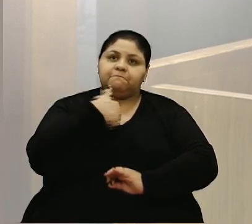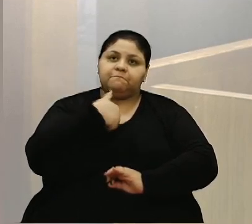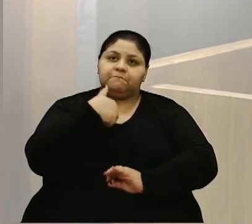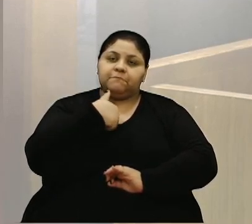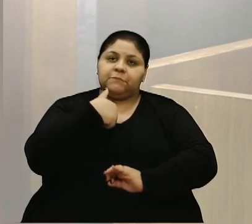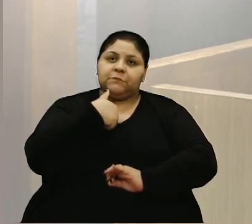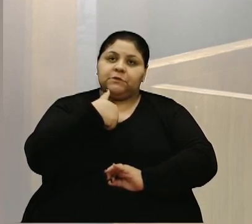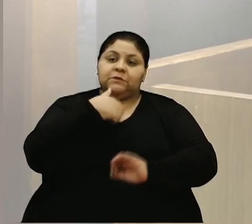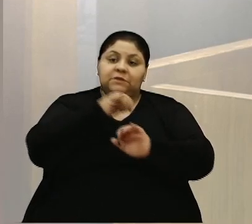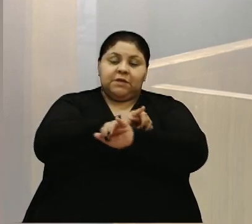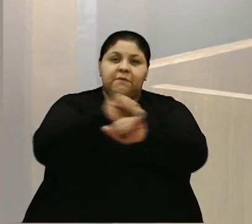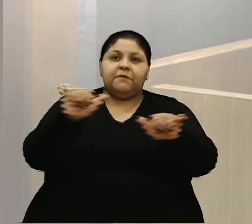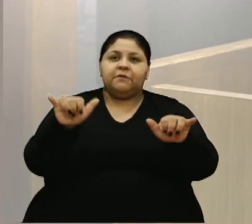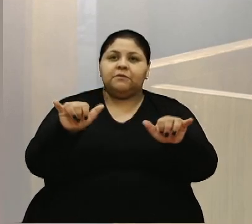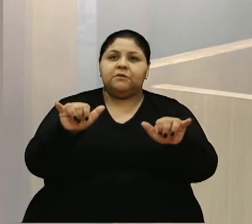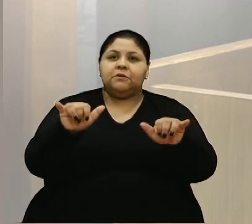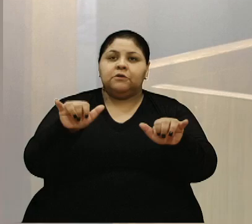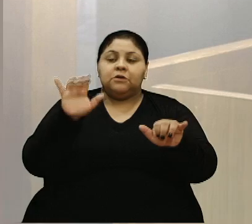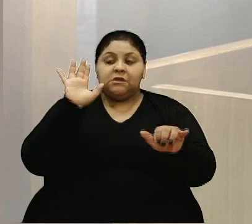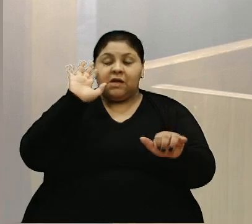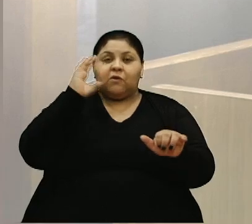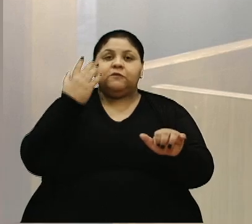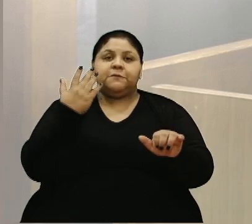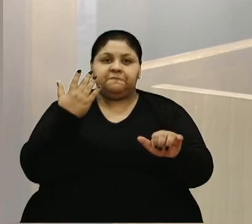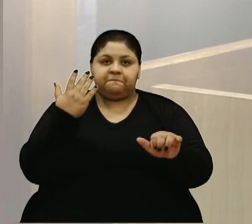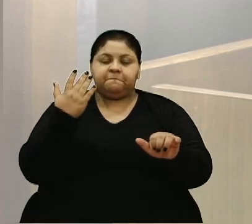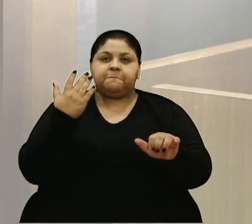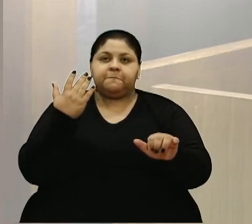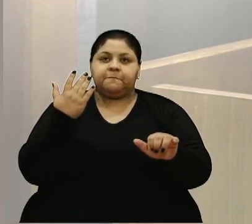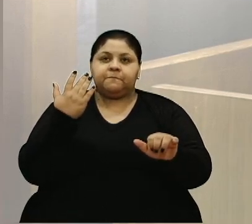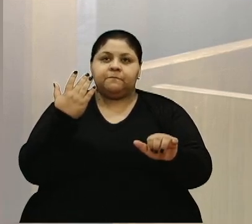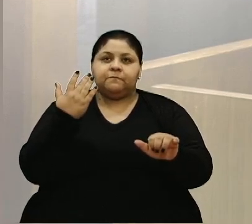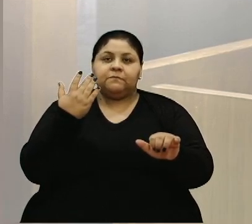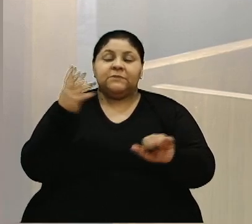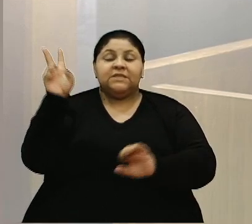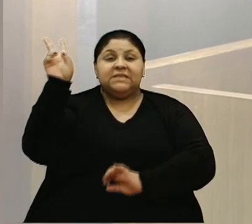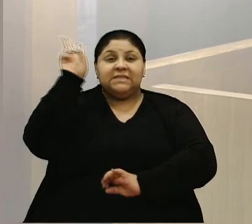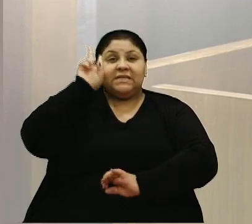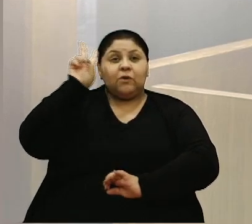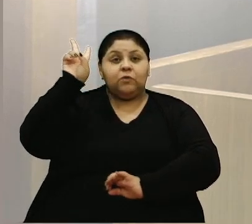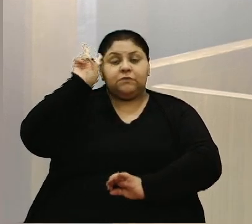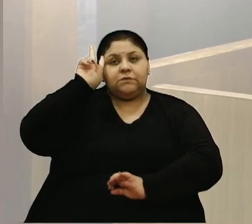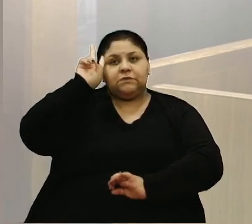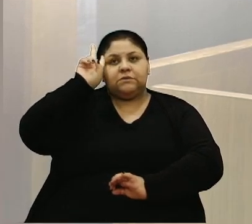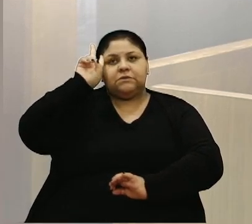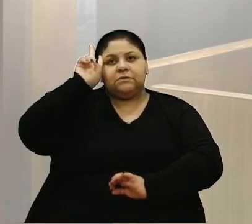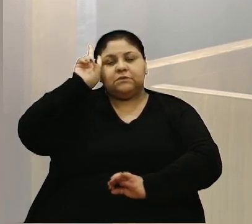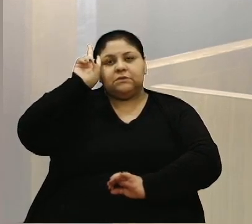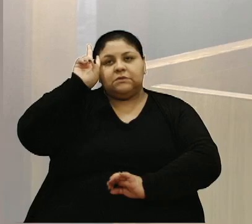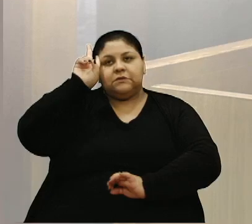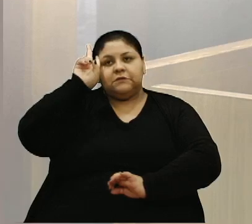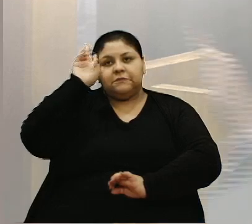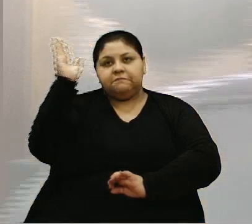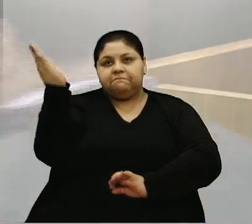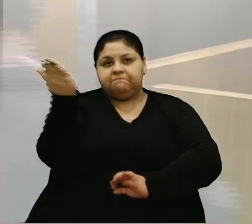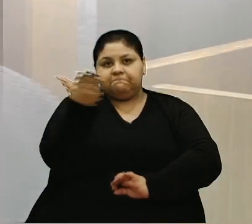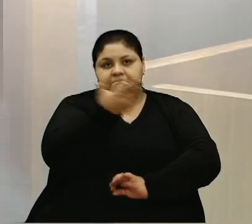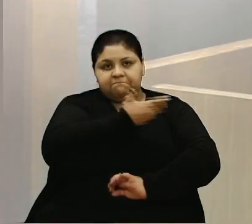de campanha, está acontecendo. E segunda-feira, nobres